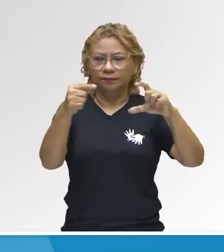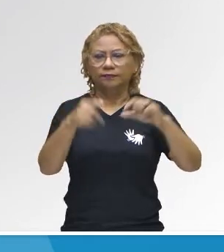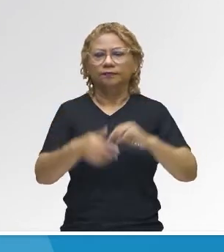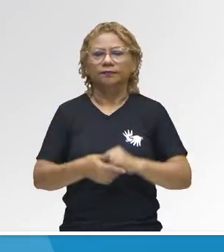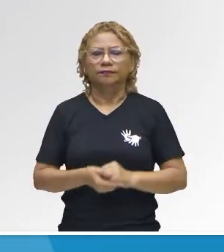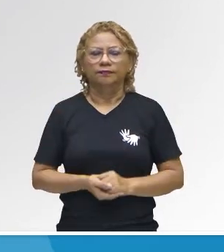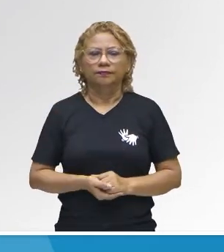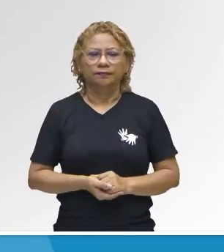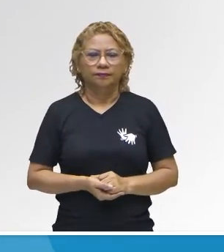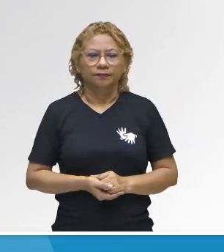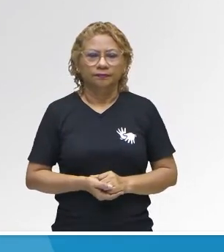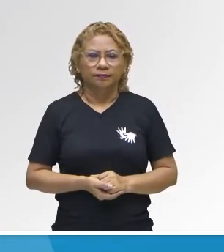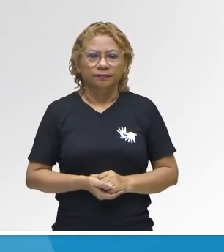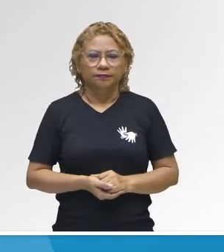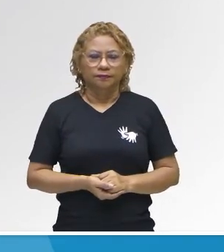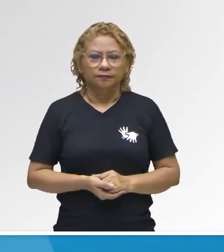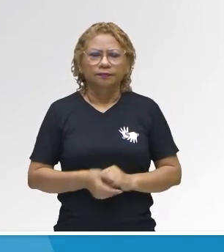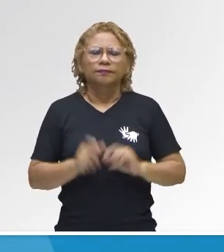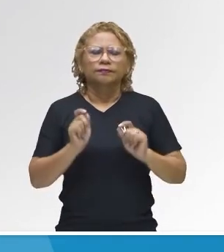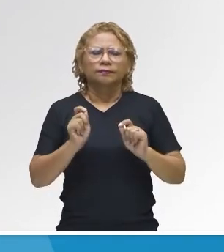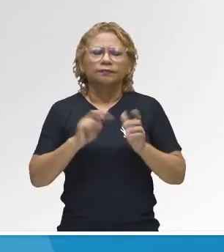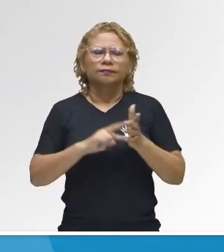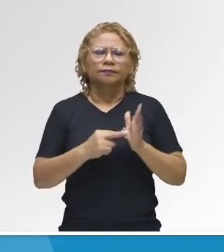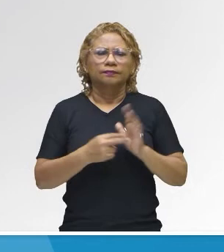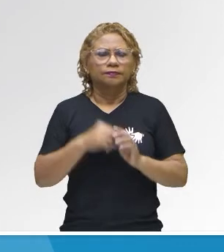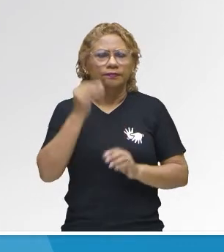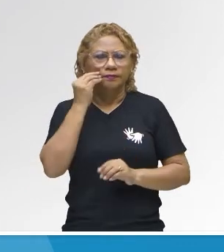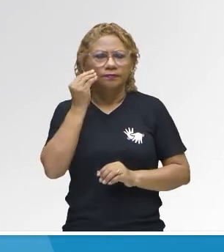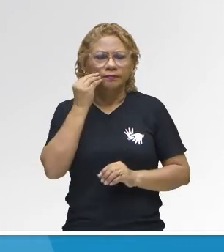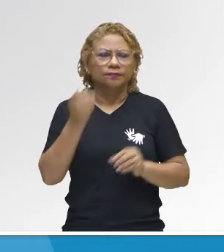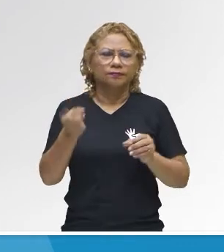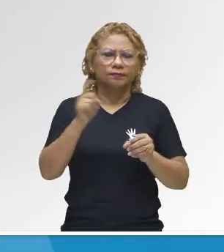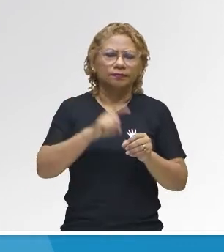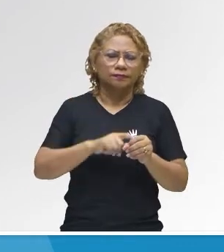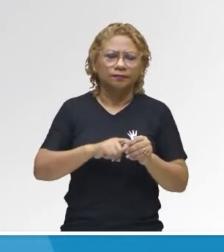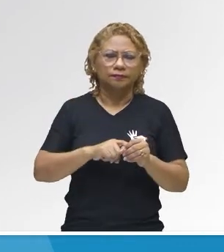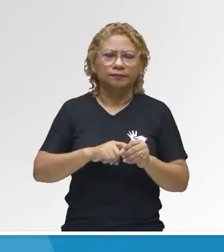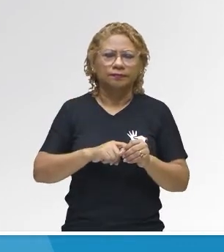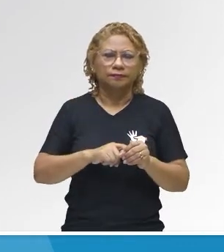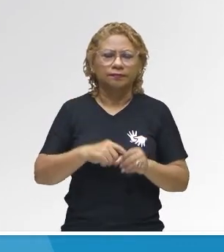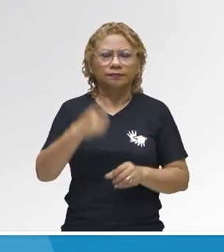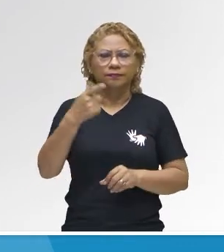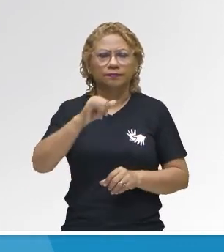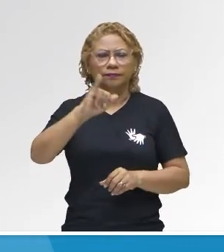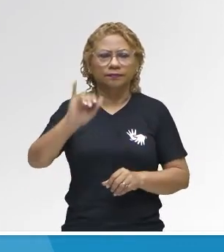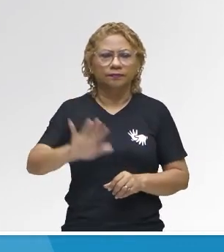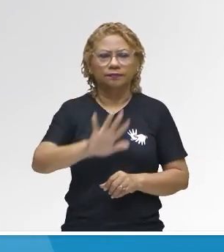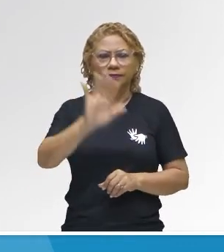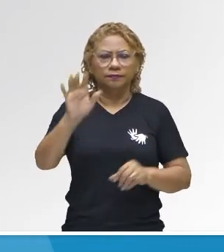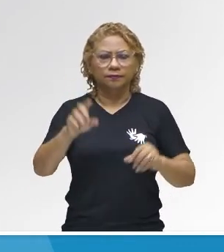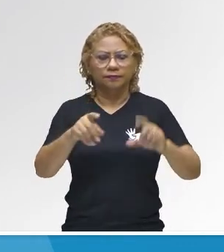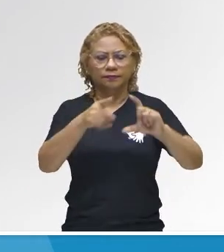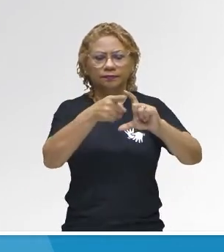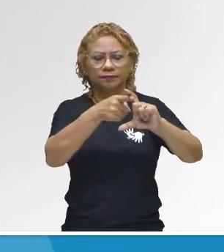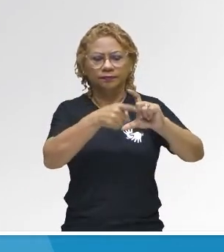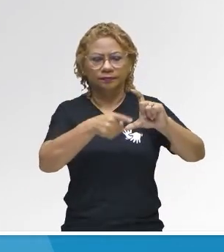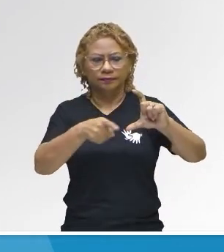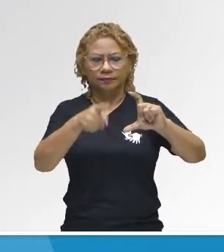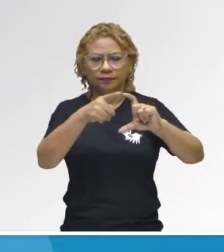representação gráfica. O que isso quer dizer? Vamos voltar aqui para a nossa figura. Se a gente for